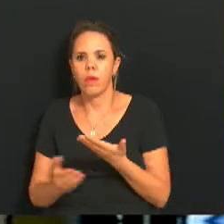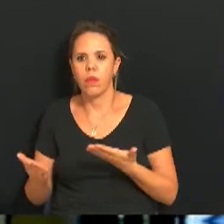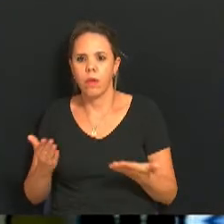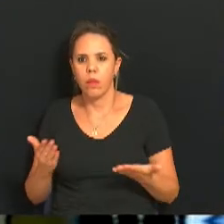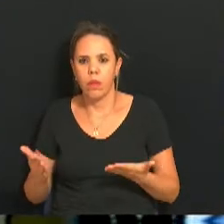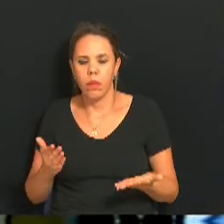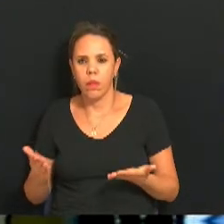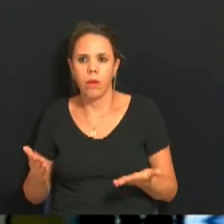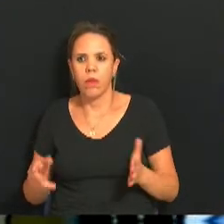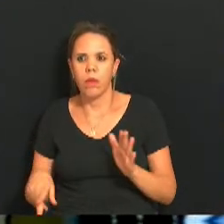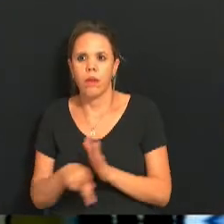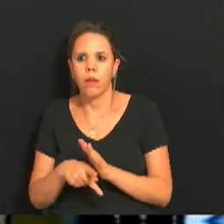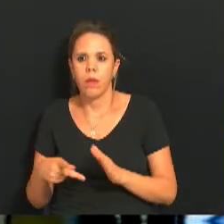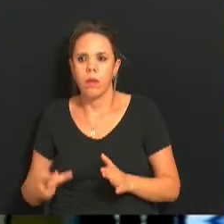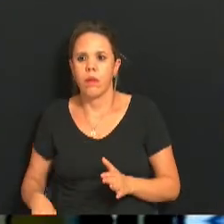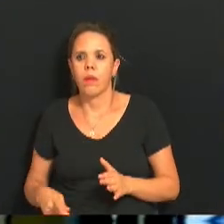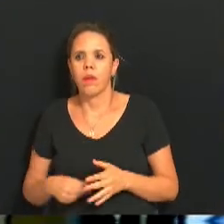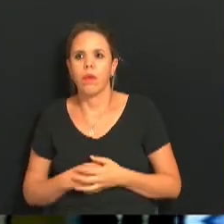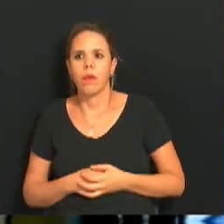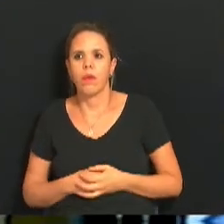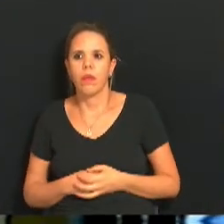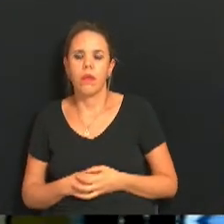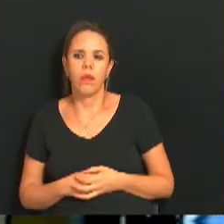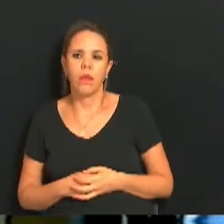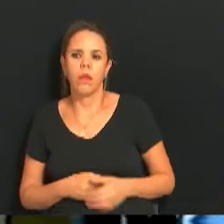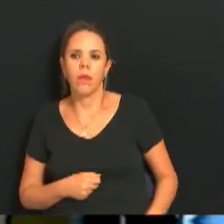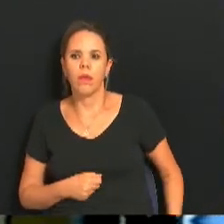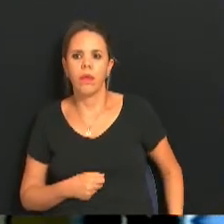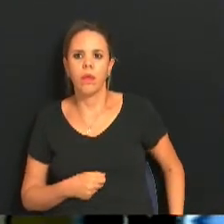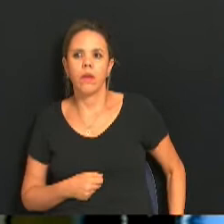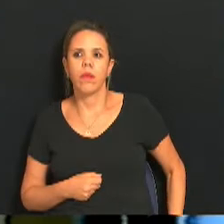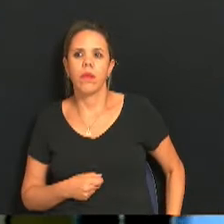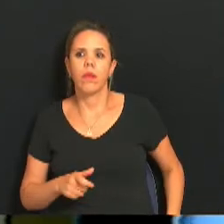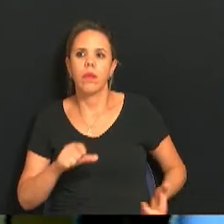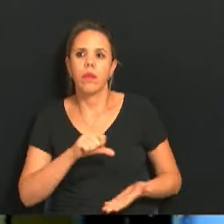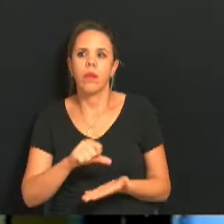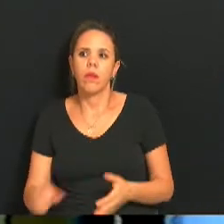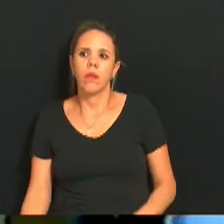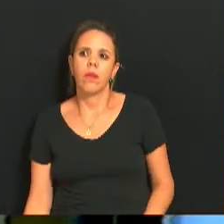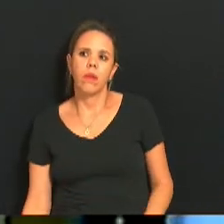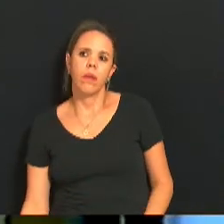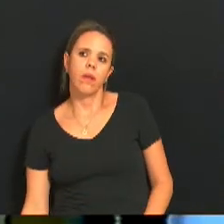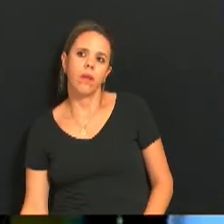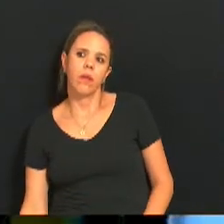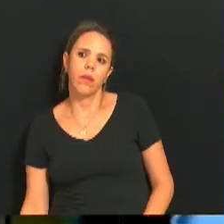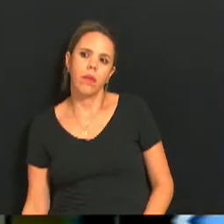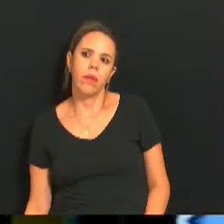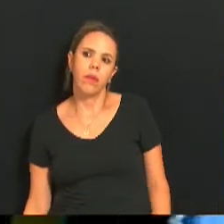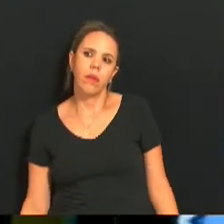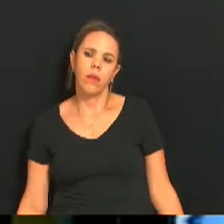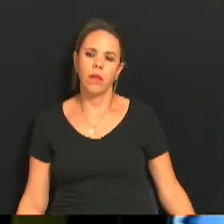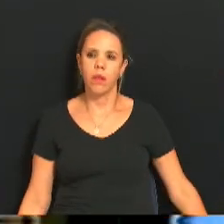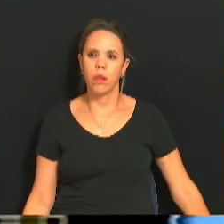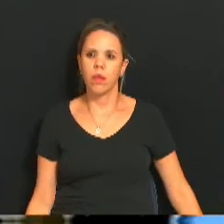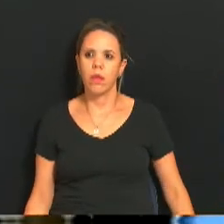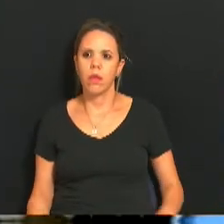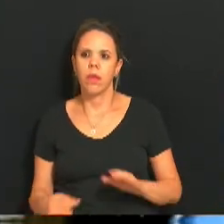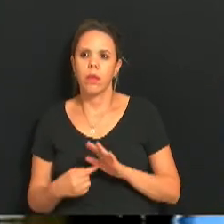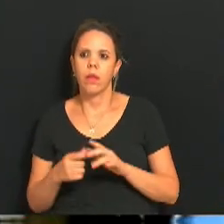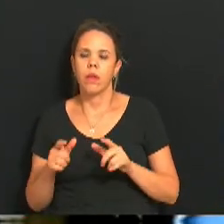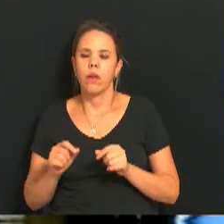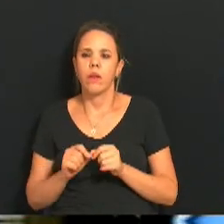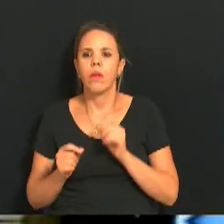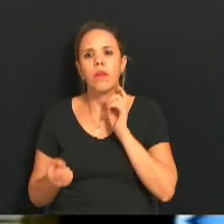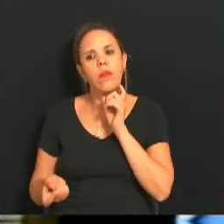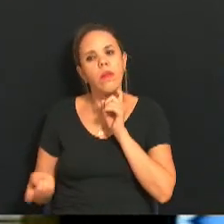essa área específica consultar onde ela se localiza o que sobre elas incidem e depois a gente